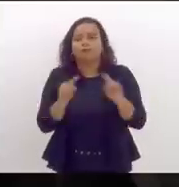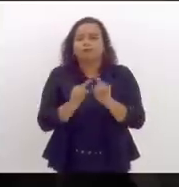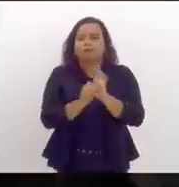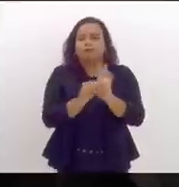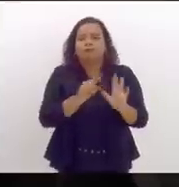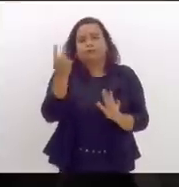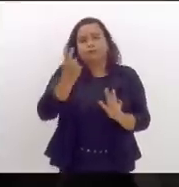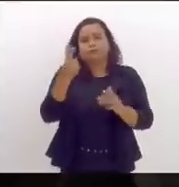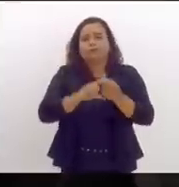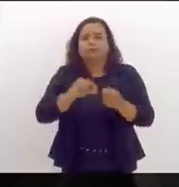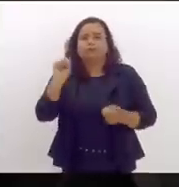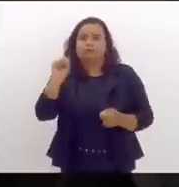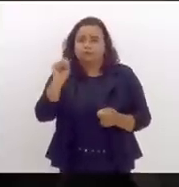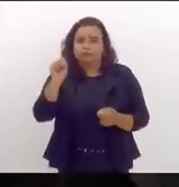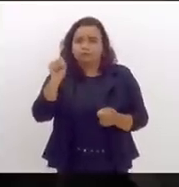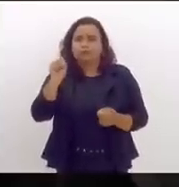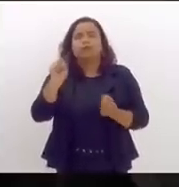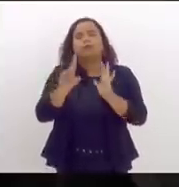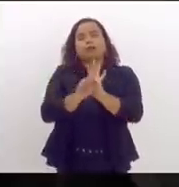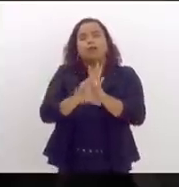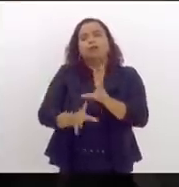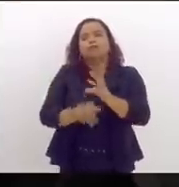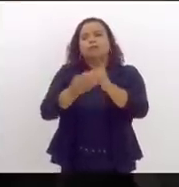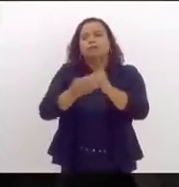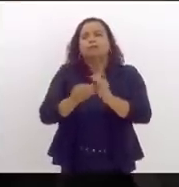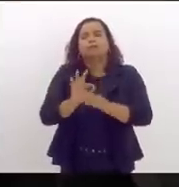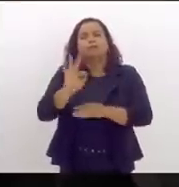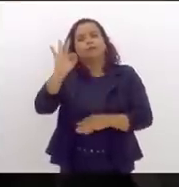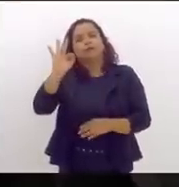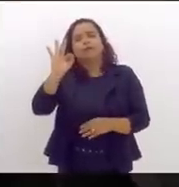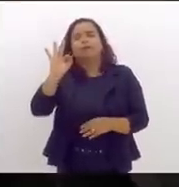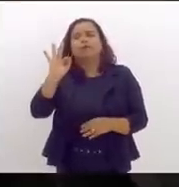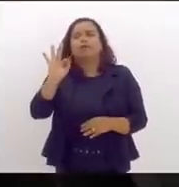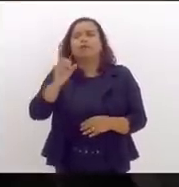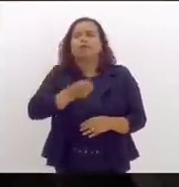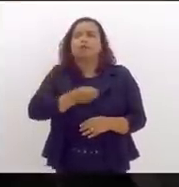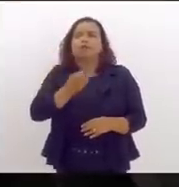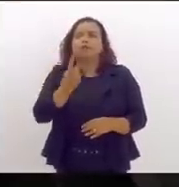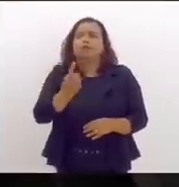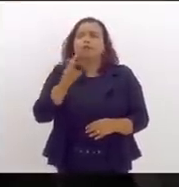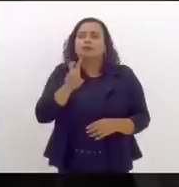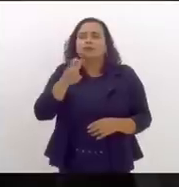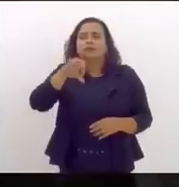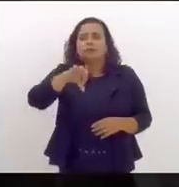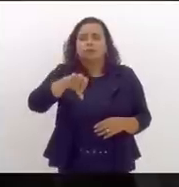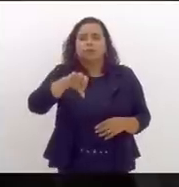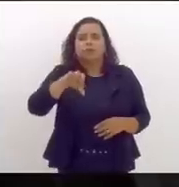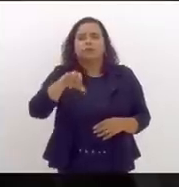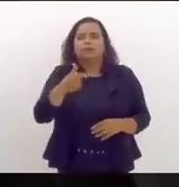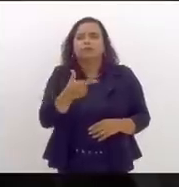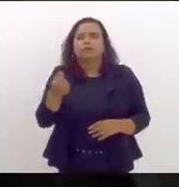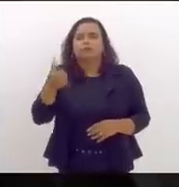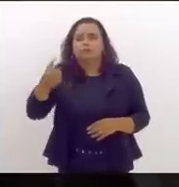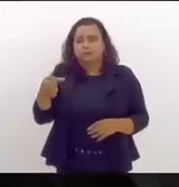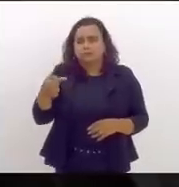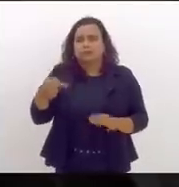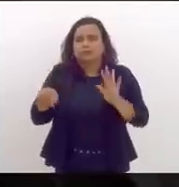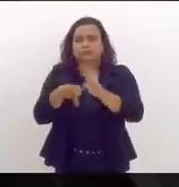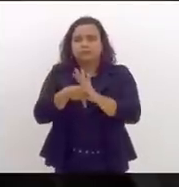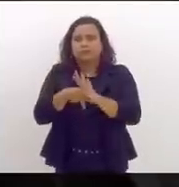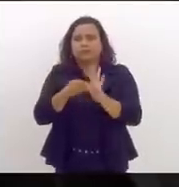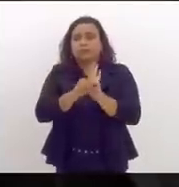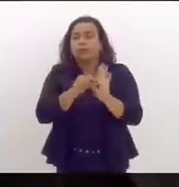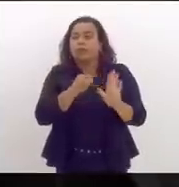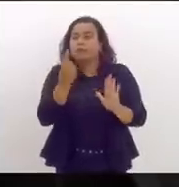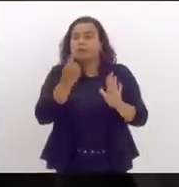primeiro do artigo 8º da lei complementar Federal número 159 de 17 o